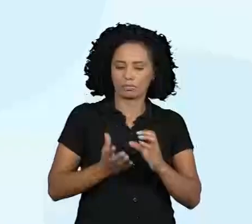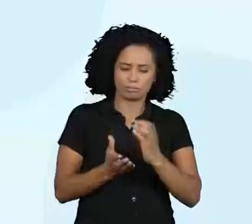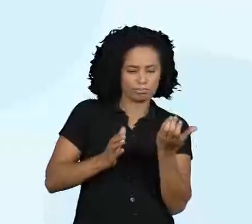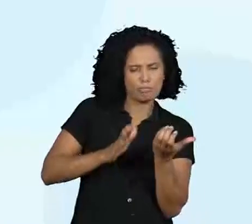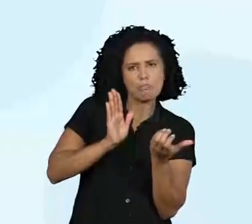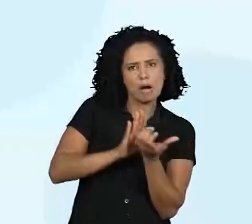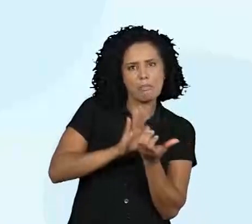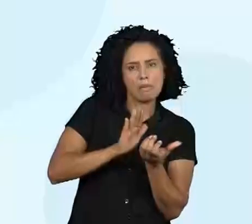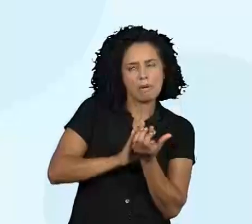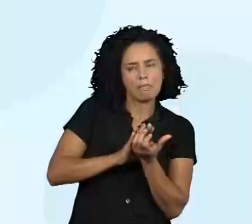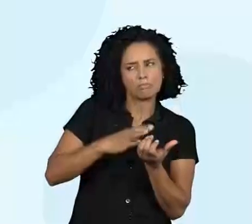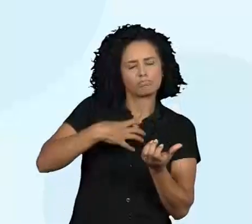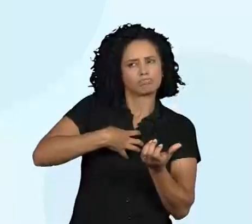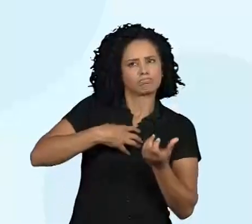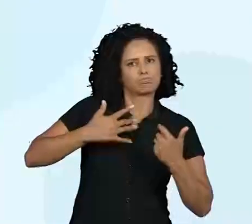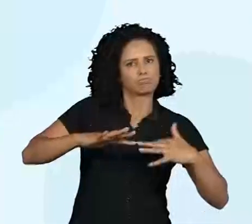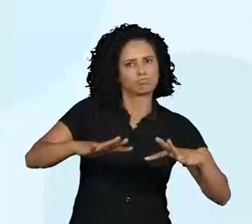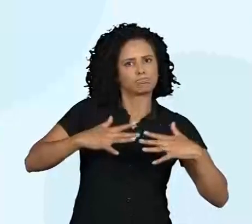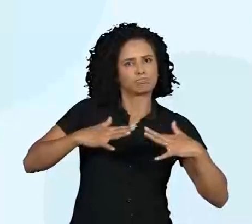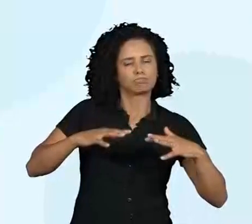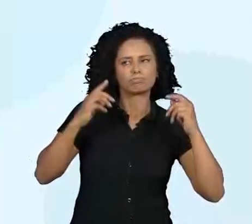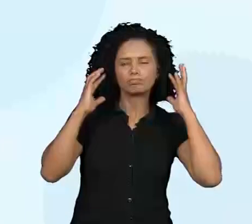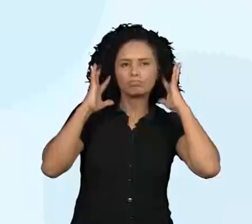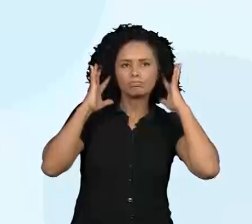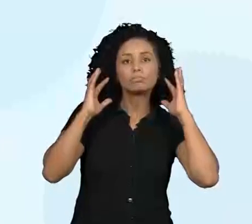se você estalar os dedos